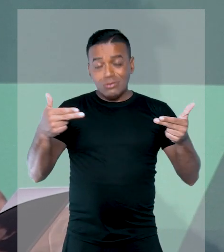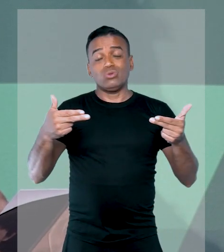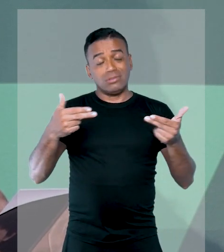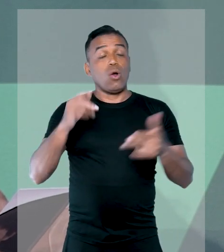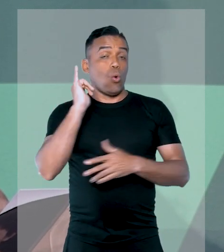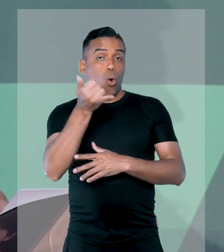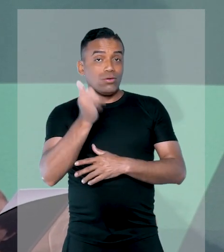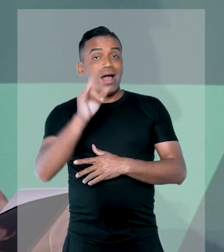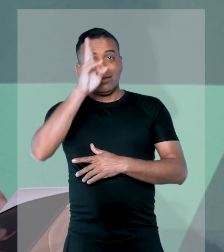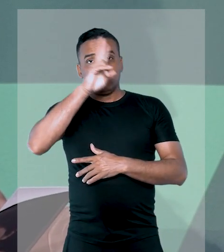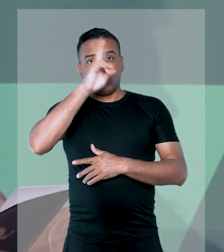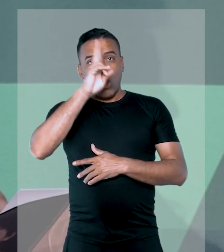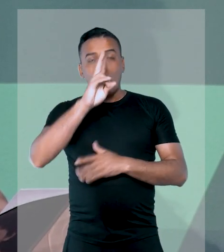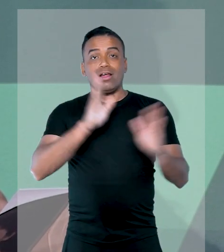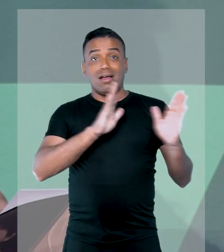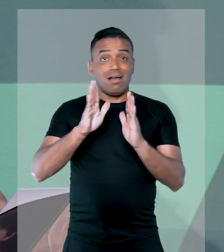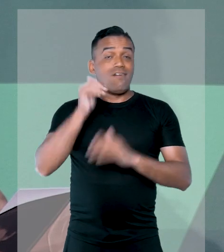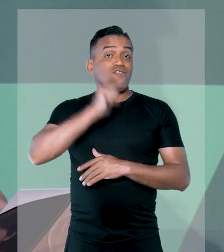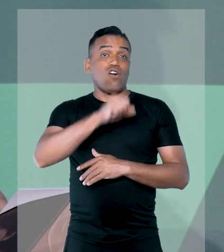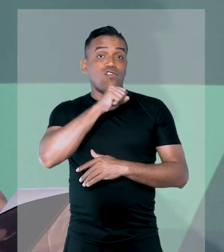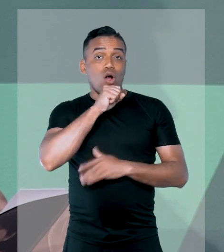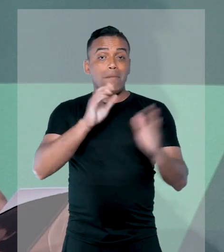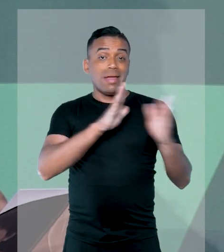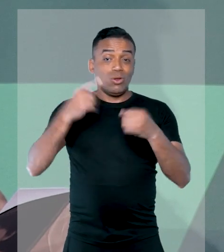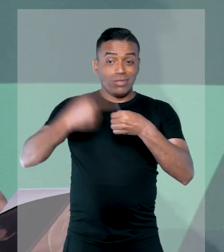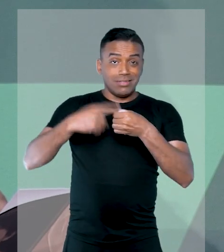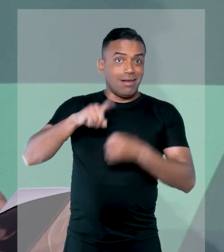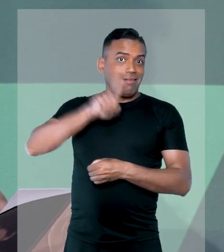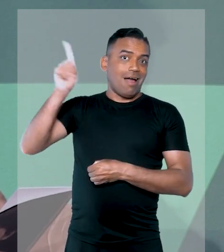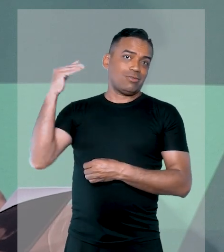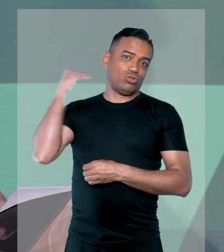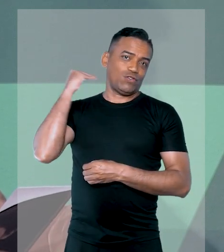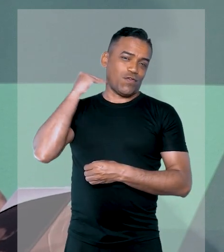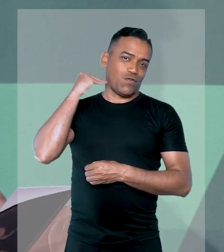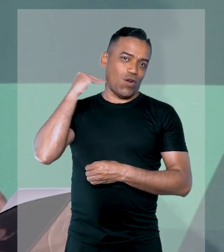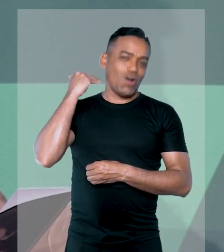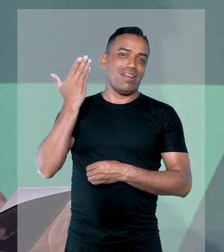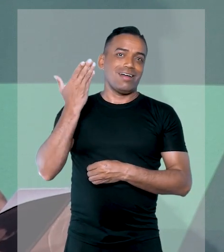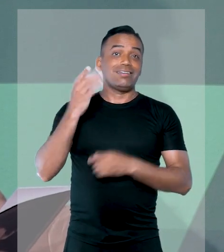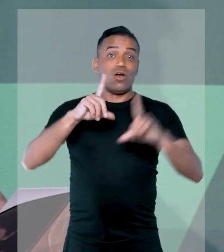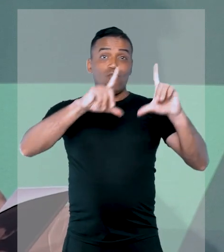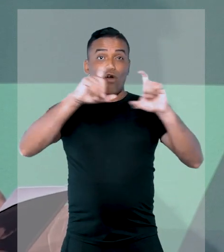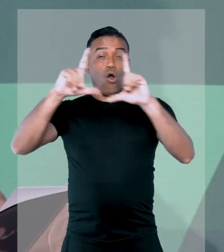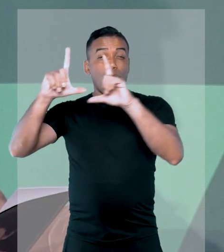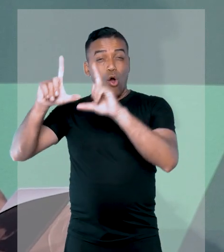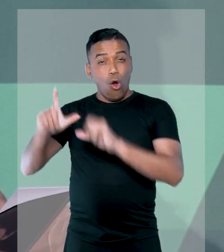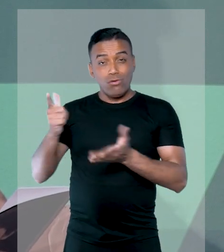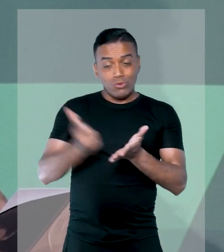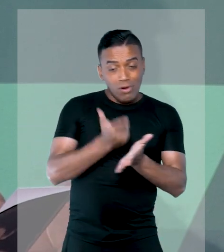sua avó, você retrata um período também de Juiz de Fora, né? O livro traz fotografias que